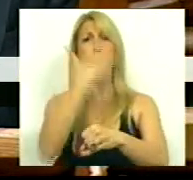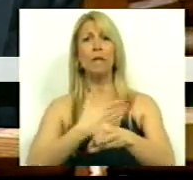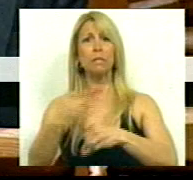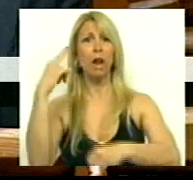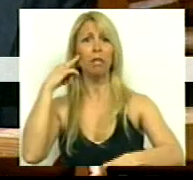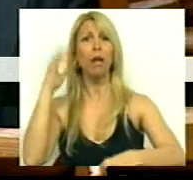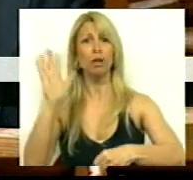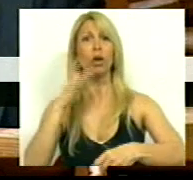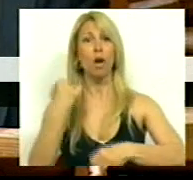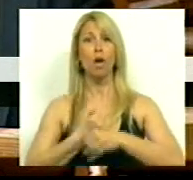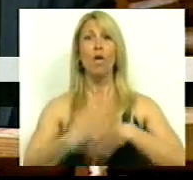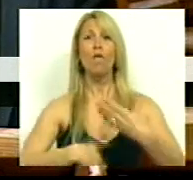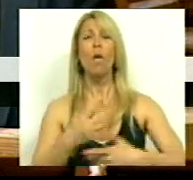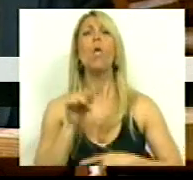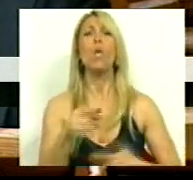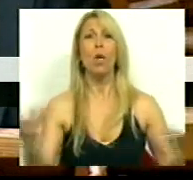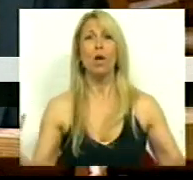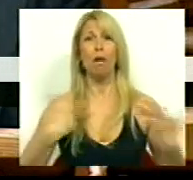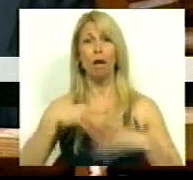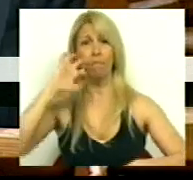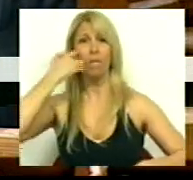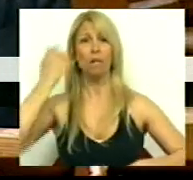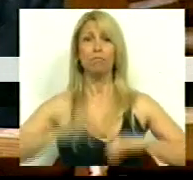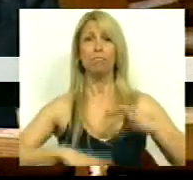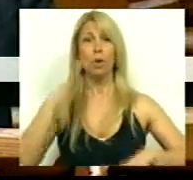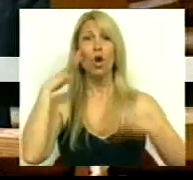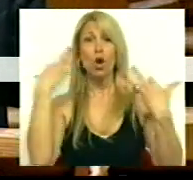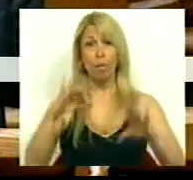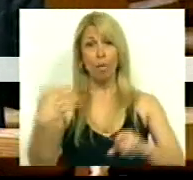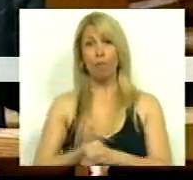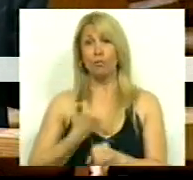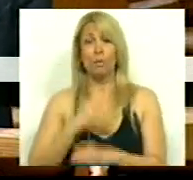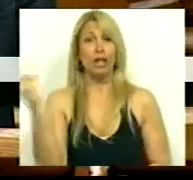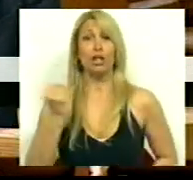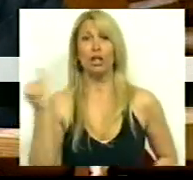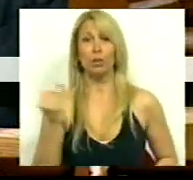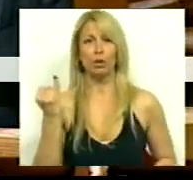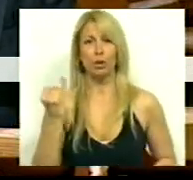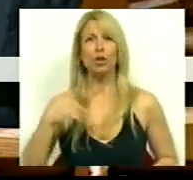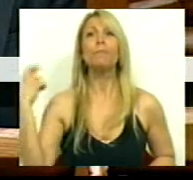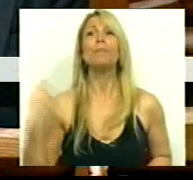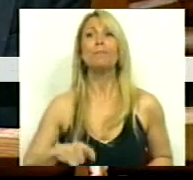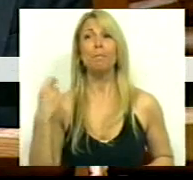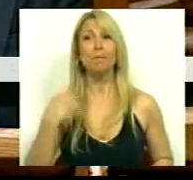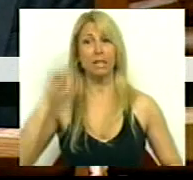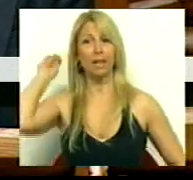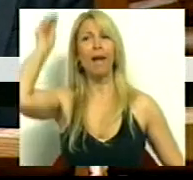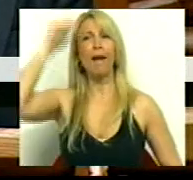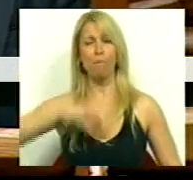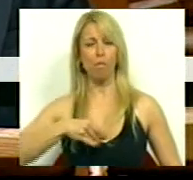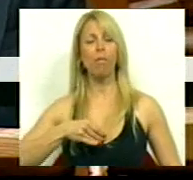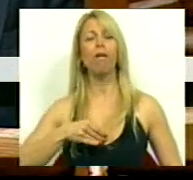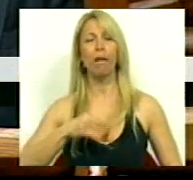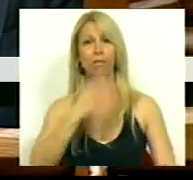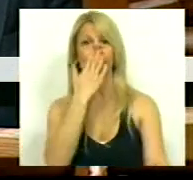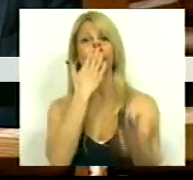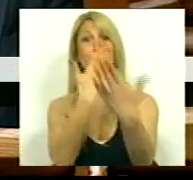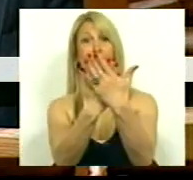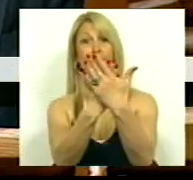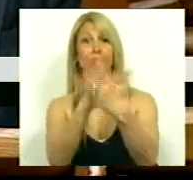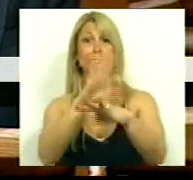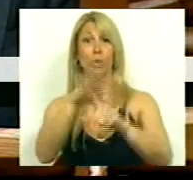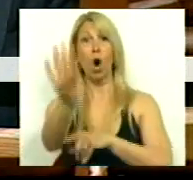que é isso se não pôr em causa o regular funcionamento das instituições? O Presidente da República, confrontado